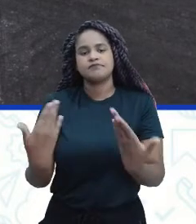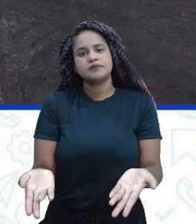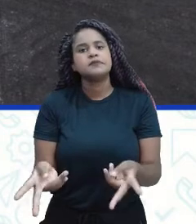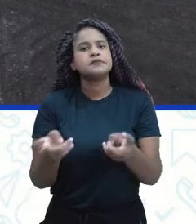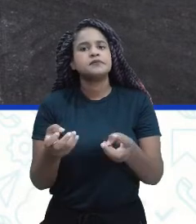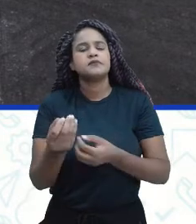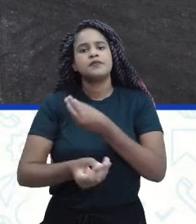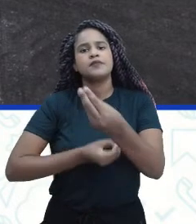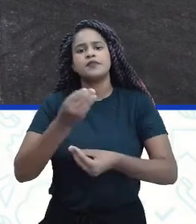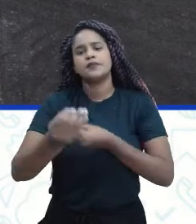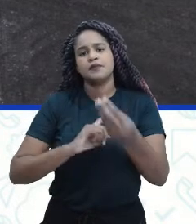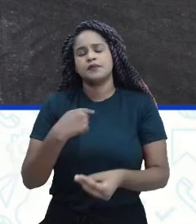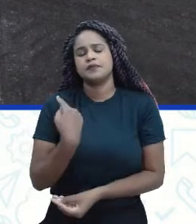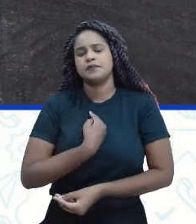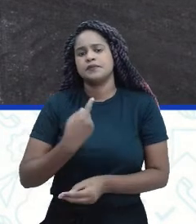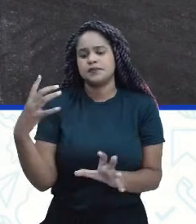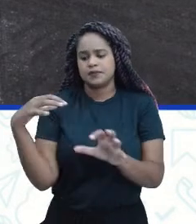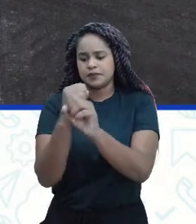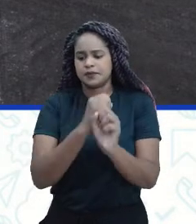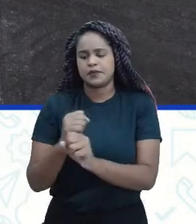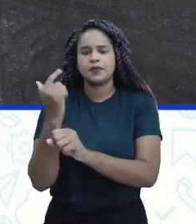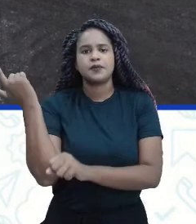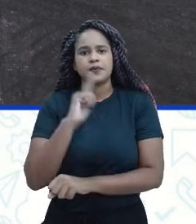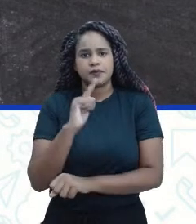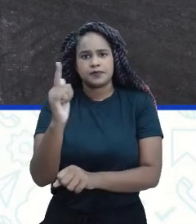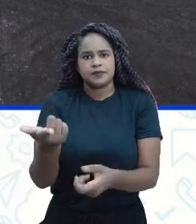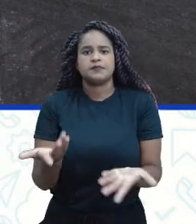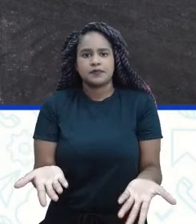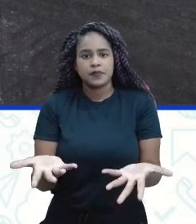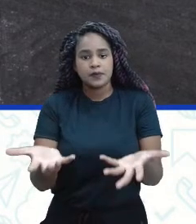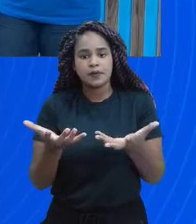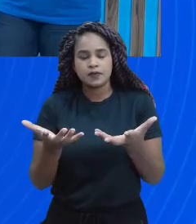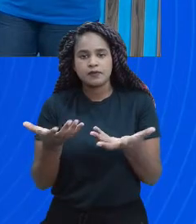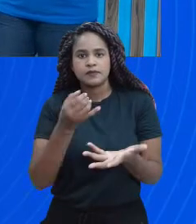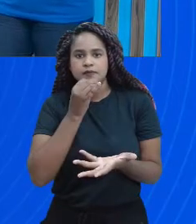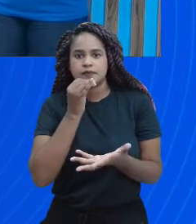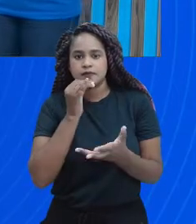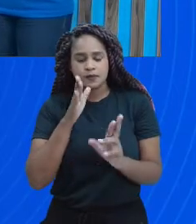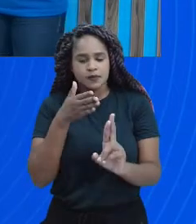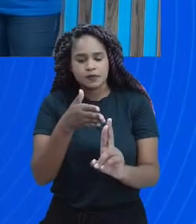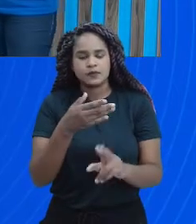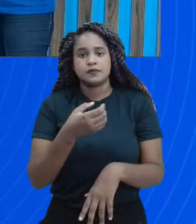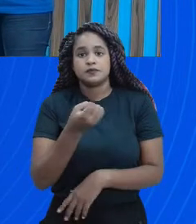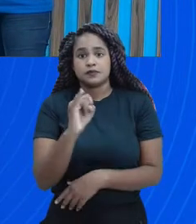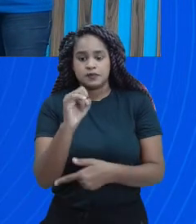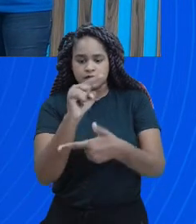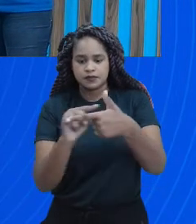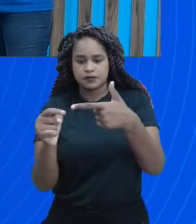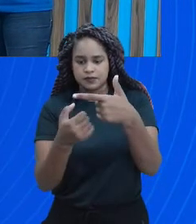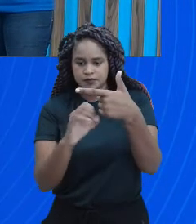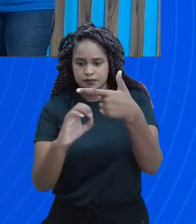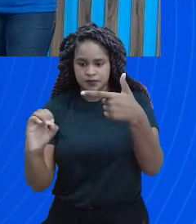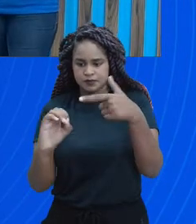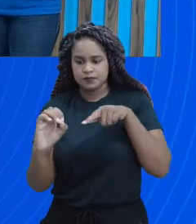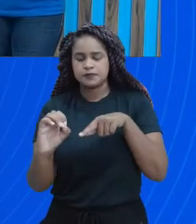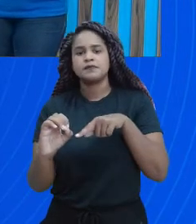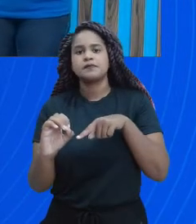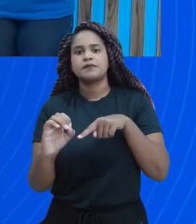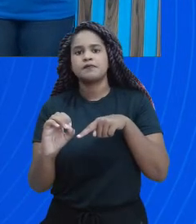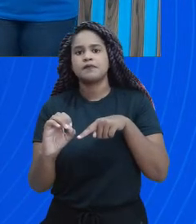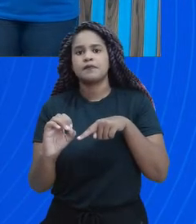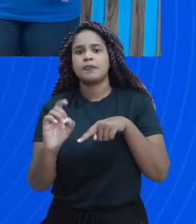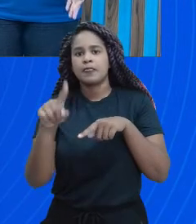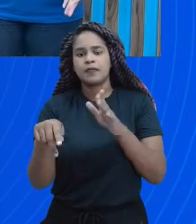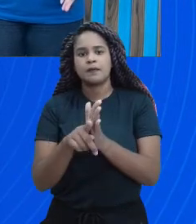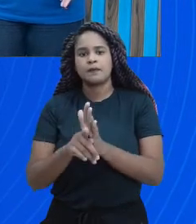de que maneira eu consigo calcular esse pedaço que eu quero observar. Se eu dividir tudo em 100 partes e eu estou trabalhando com a